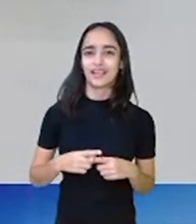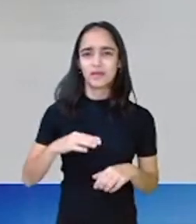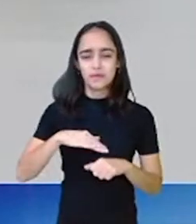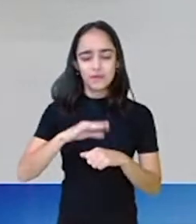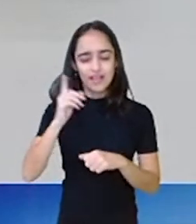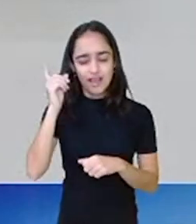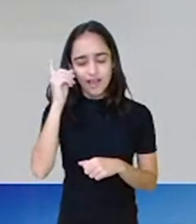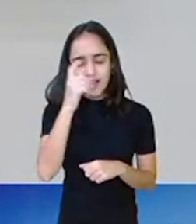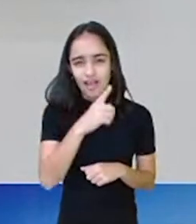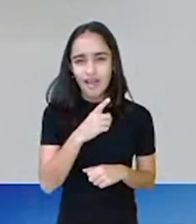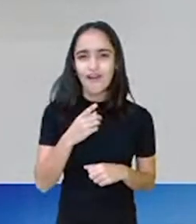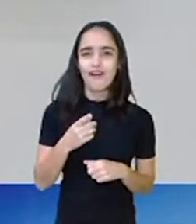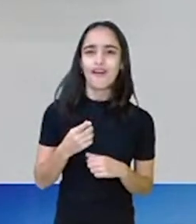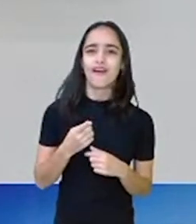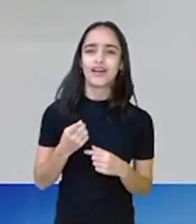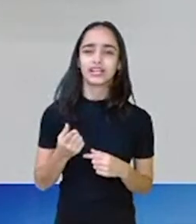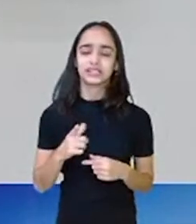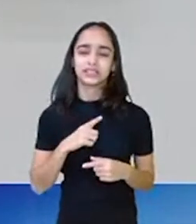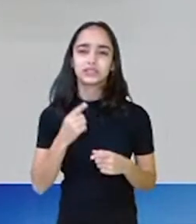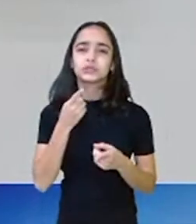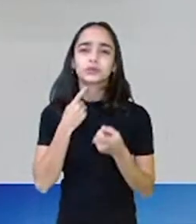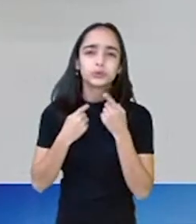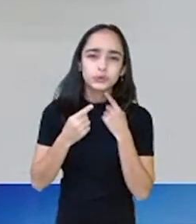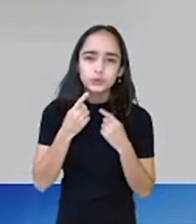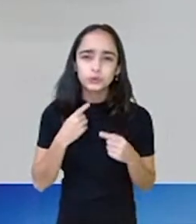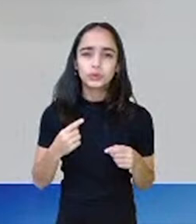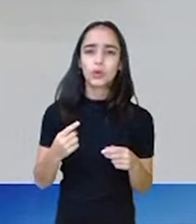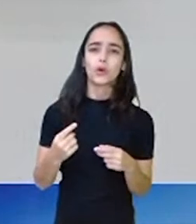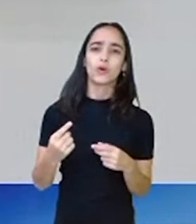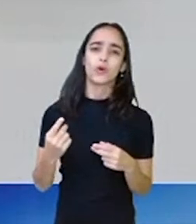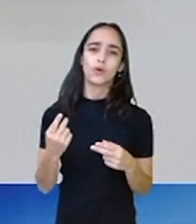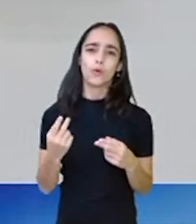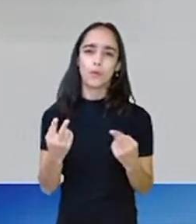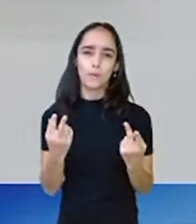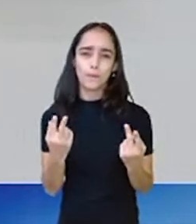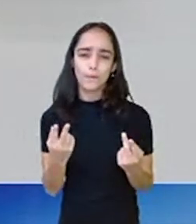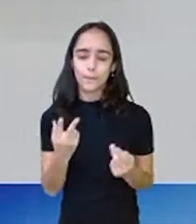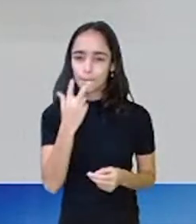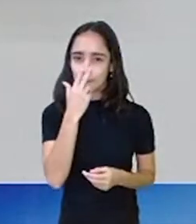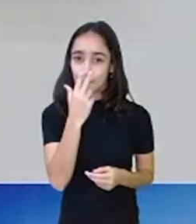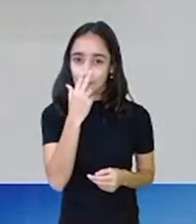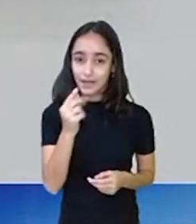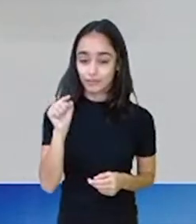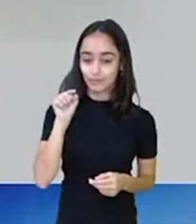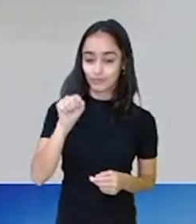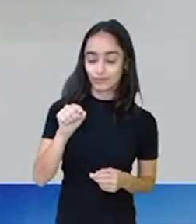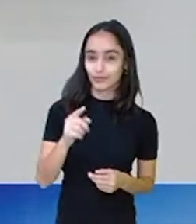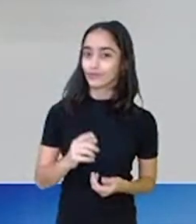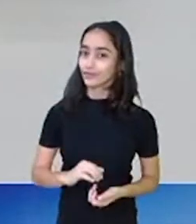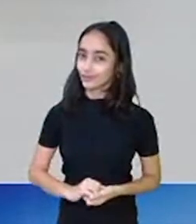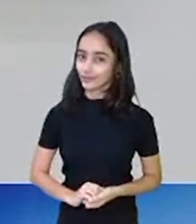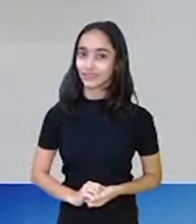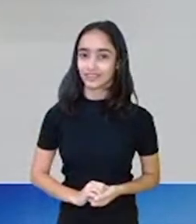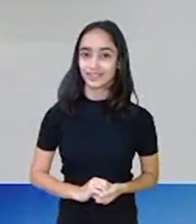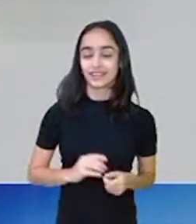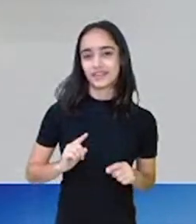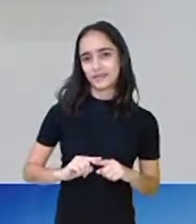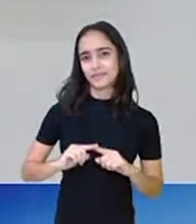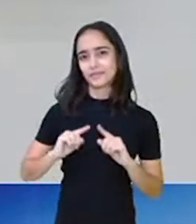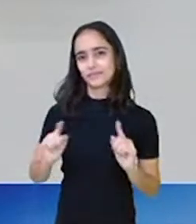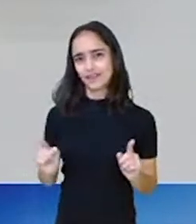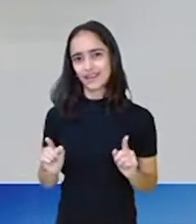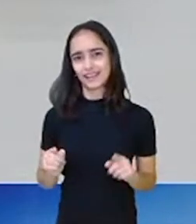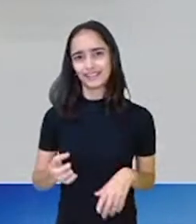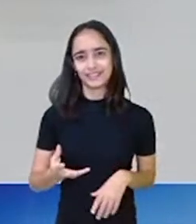ponto final. Depois de frases que expressam sentimentos distintos, quer